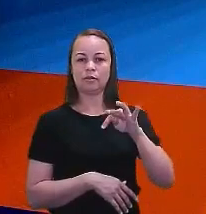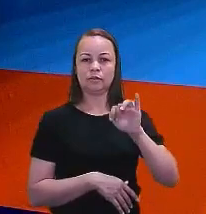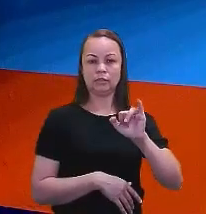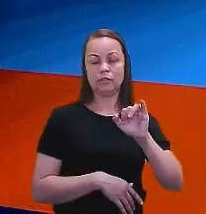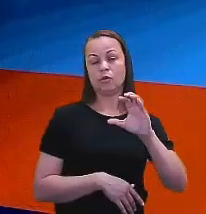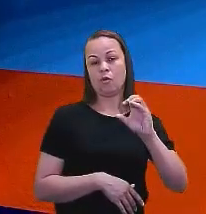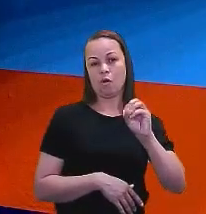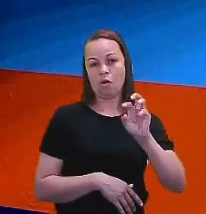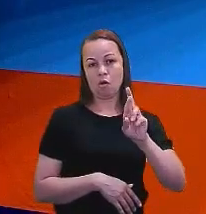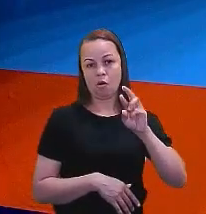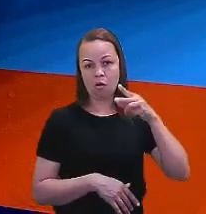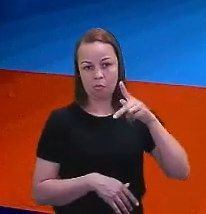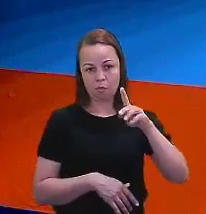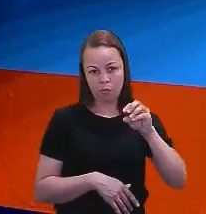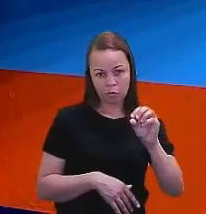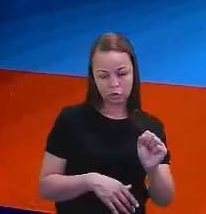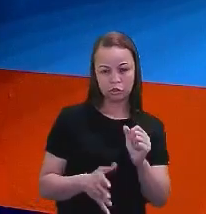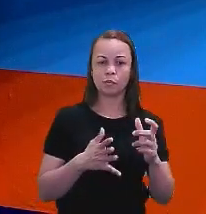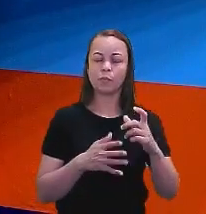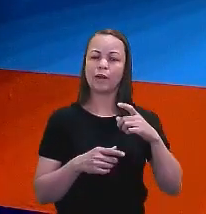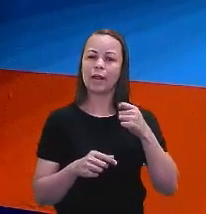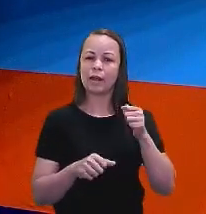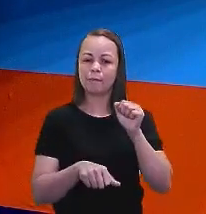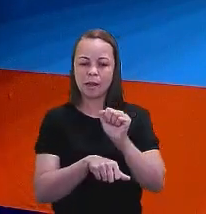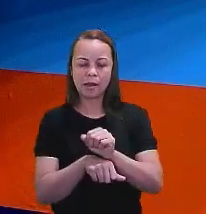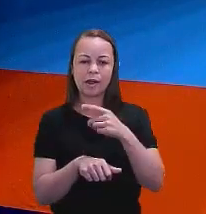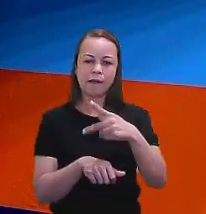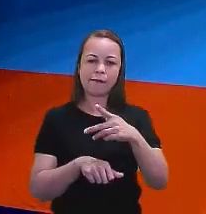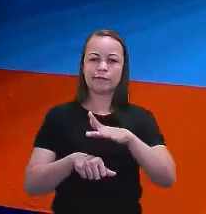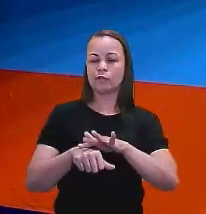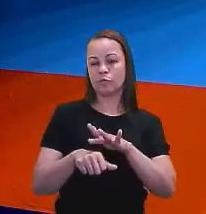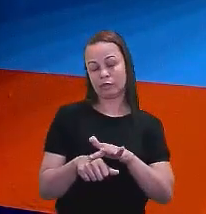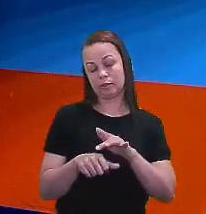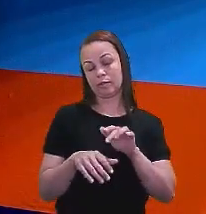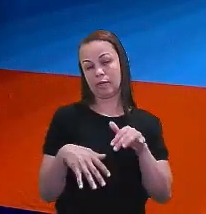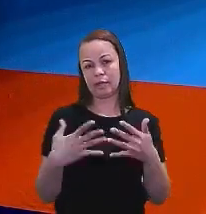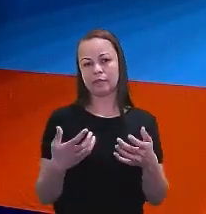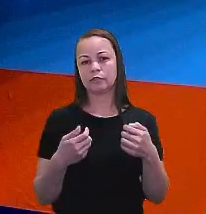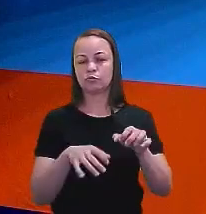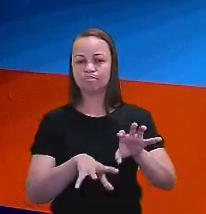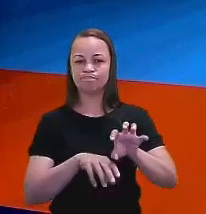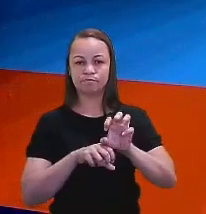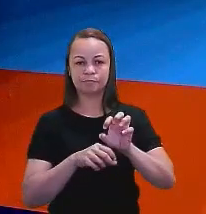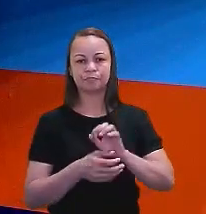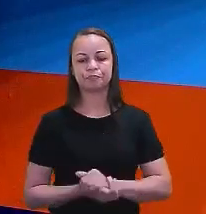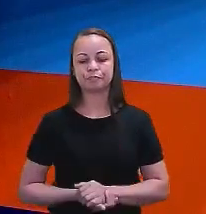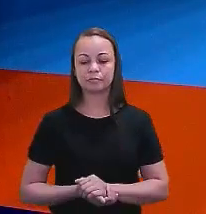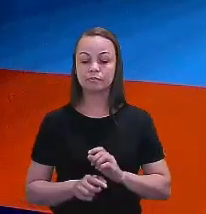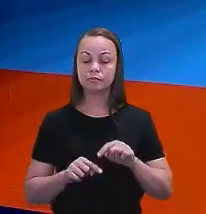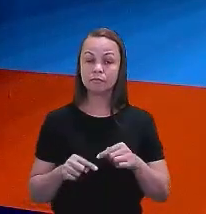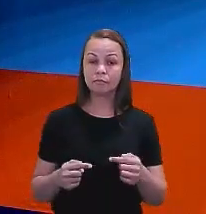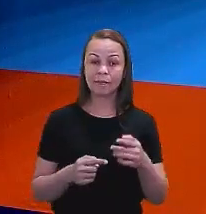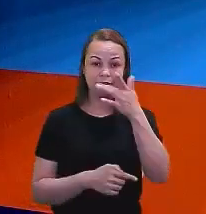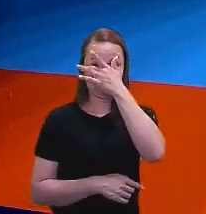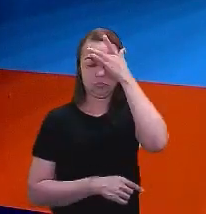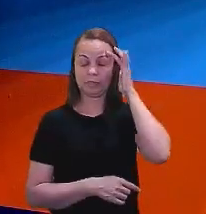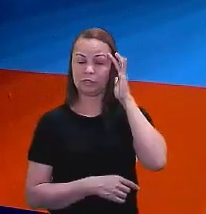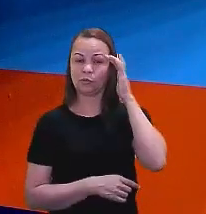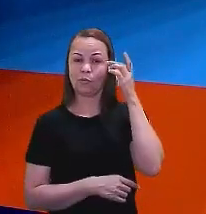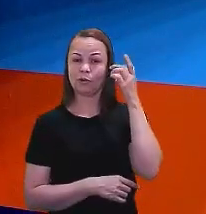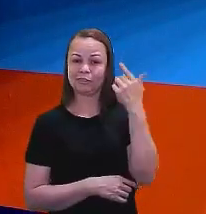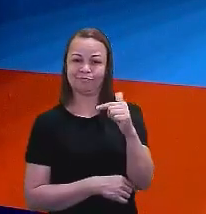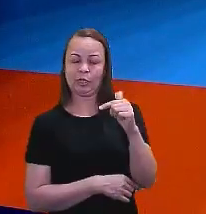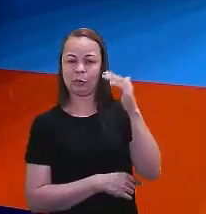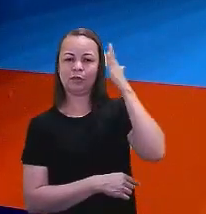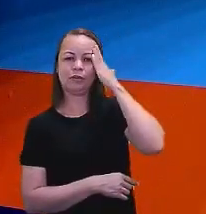corretamente, para o nosso corpo combater essa doença, caso a gente venha pegar ela. Porém, as pessoas não tinham ainda esse entendimento.